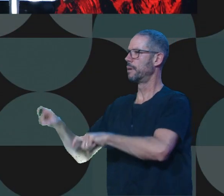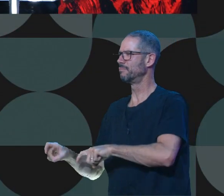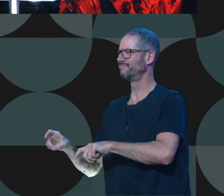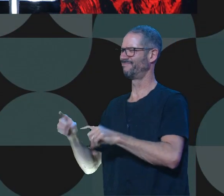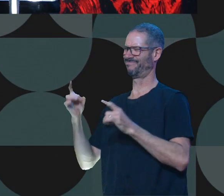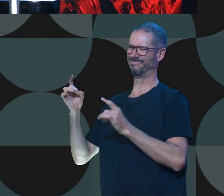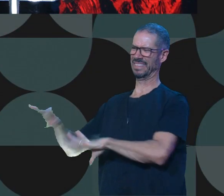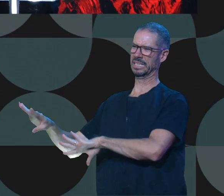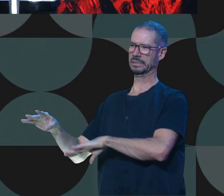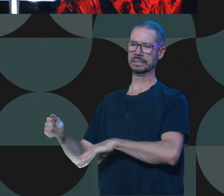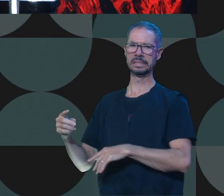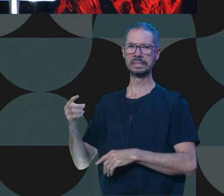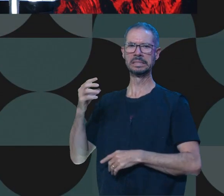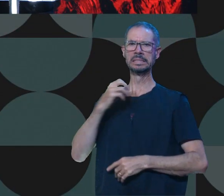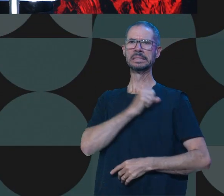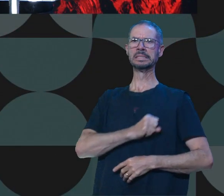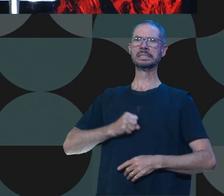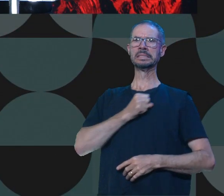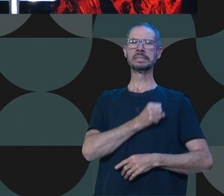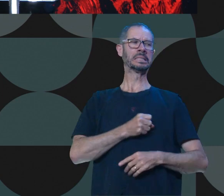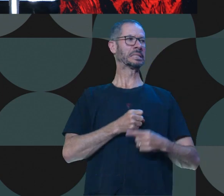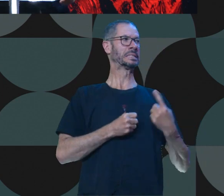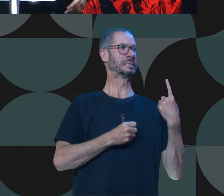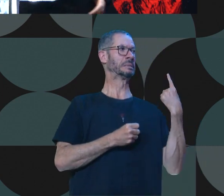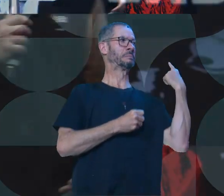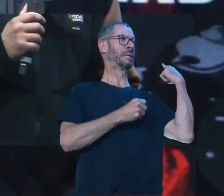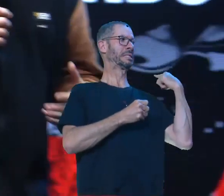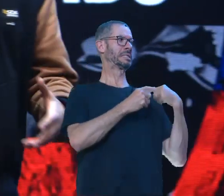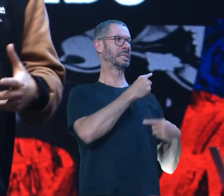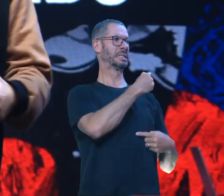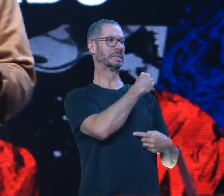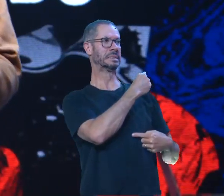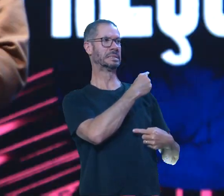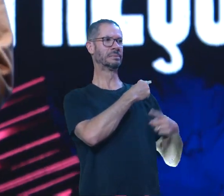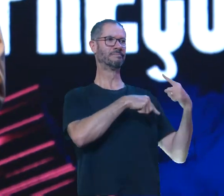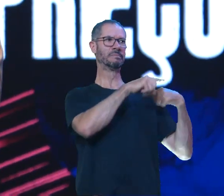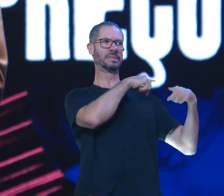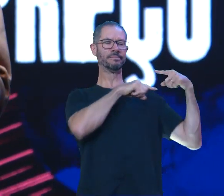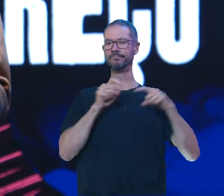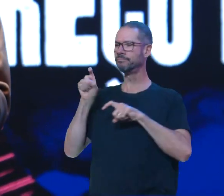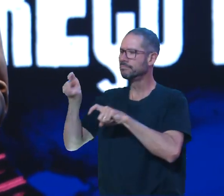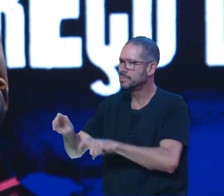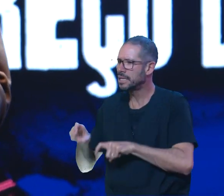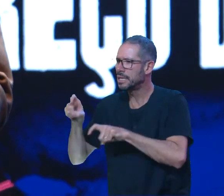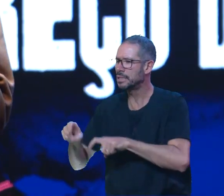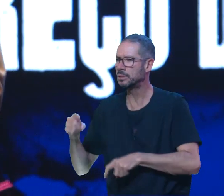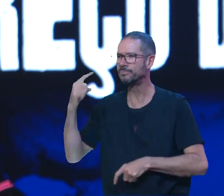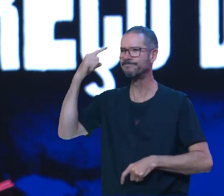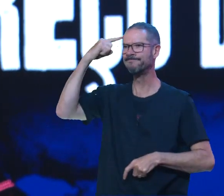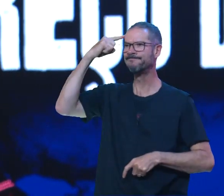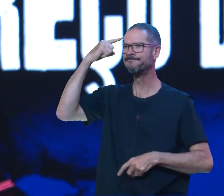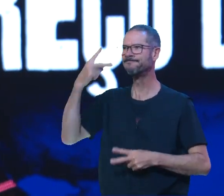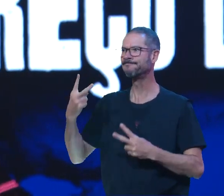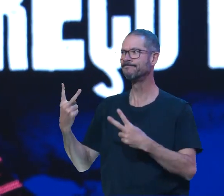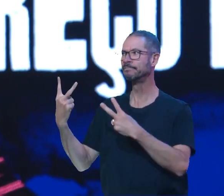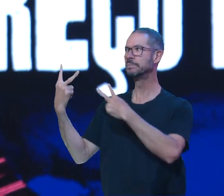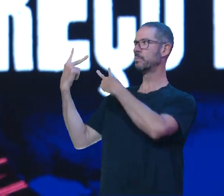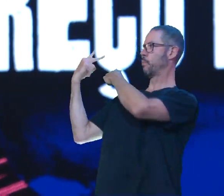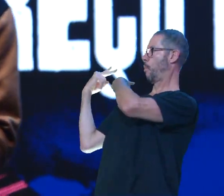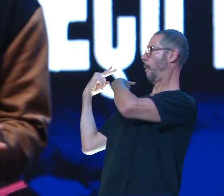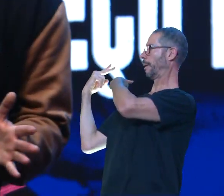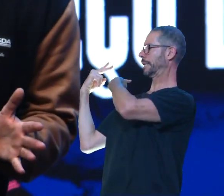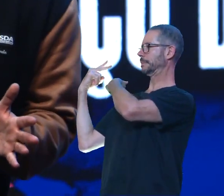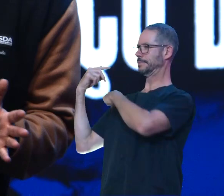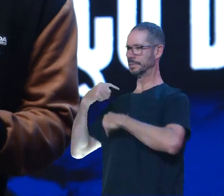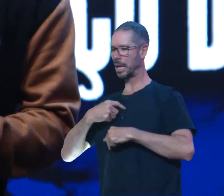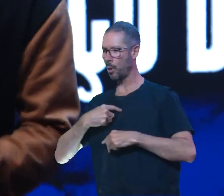trás não está apto para o reino de Deus. Por quê? Quando eu estou arando a terra e olho para trás, a probabilidade do suco que eu estou